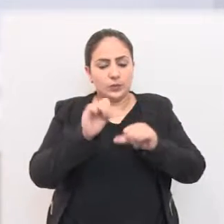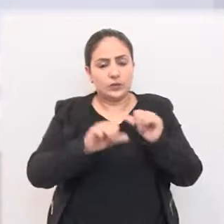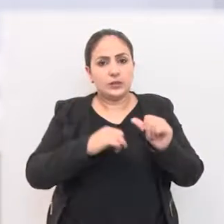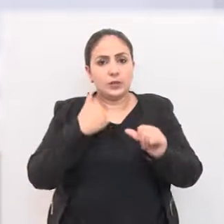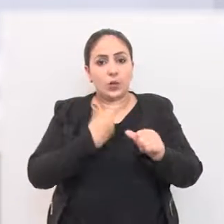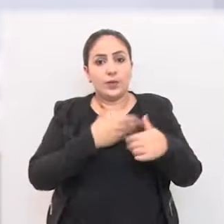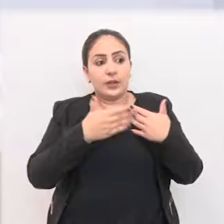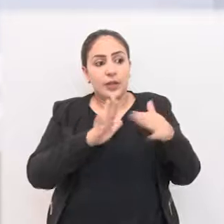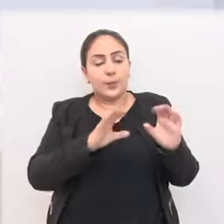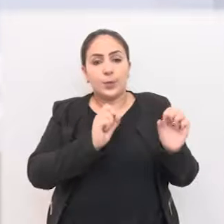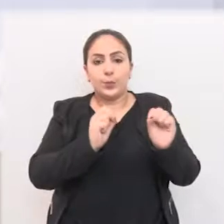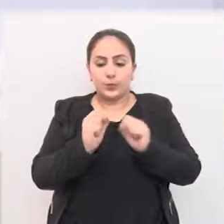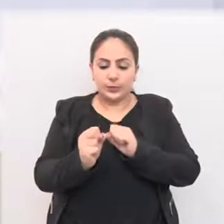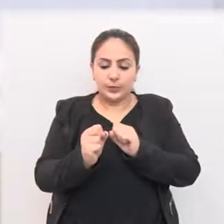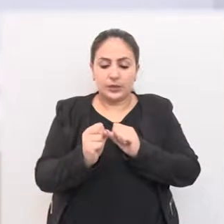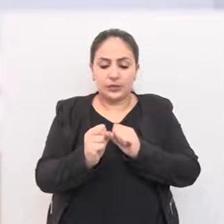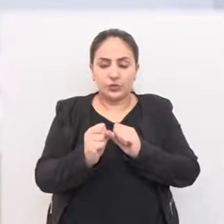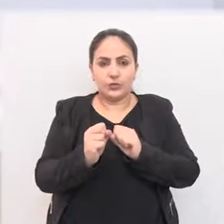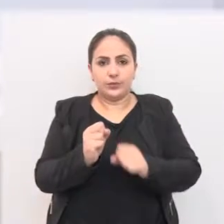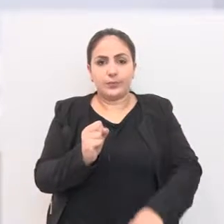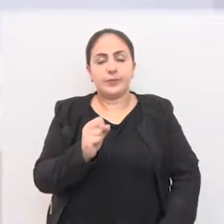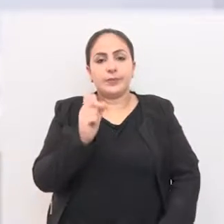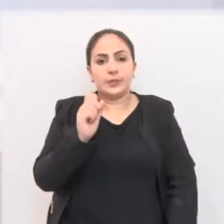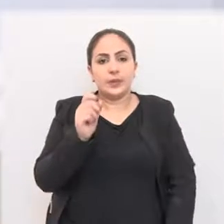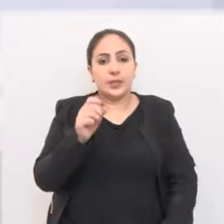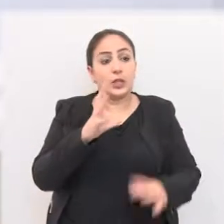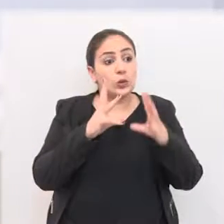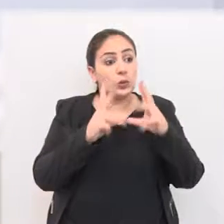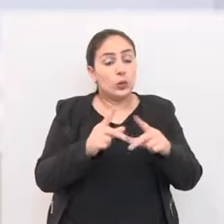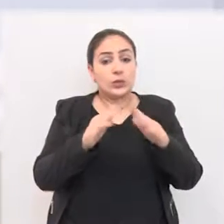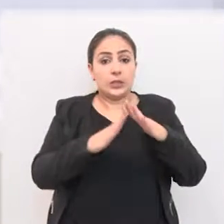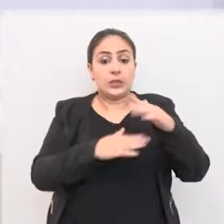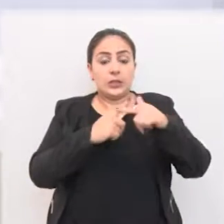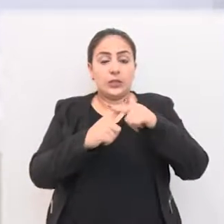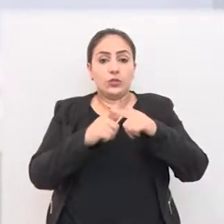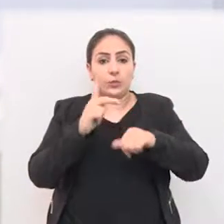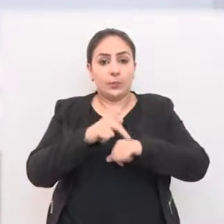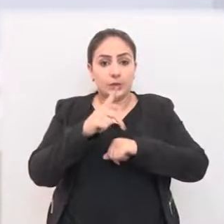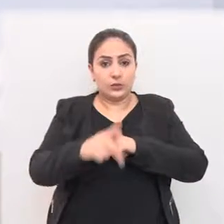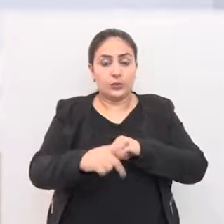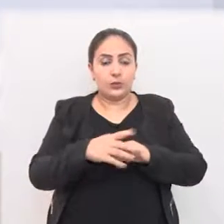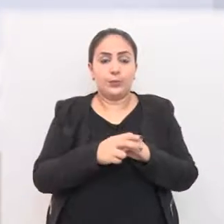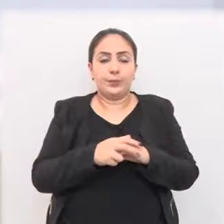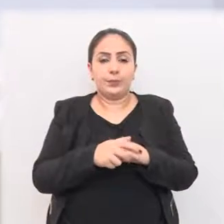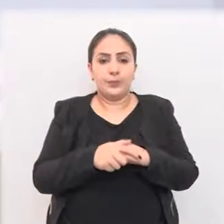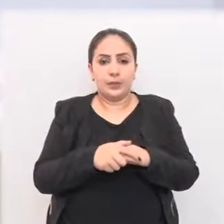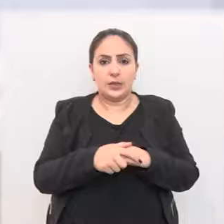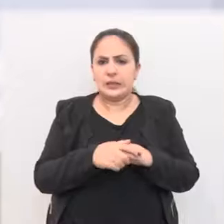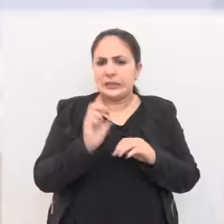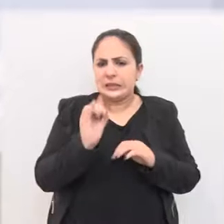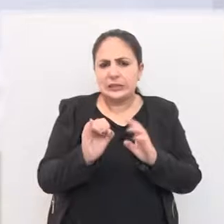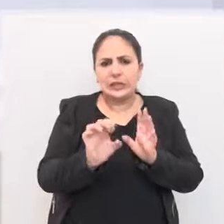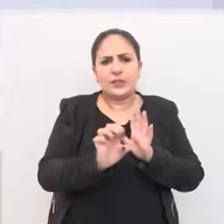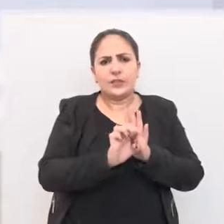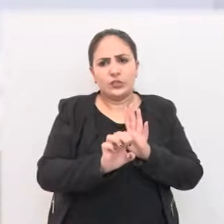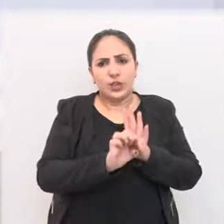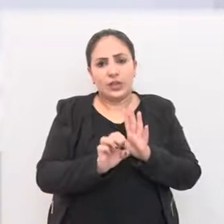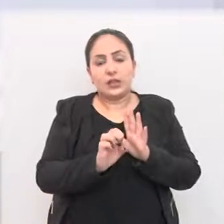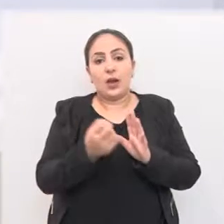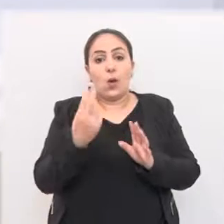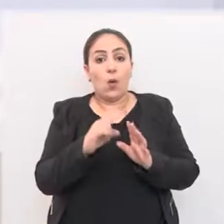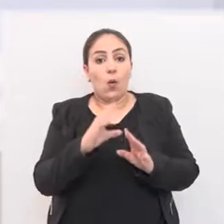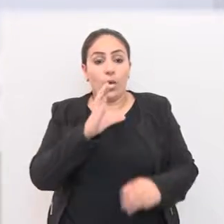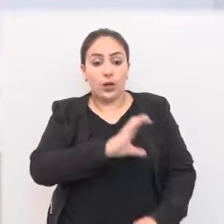abre a possibilidade de que todas as igrejas de Passo Fundo, quer sejam evangélicas